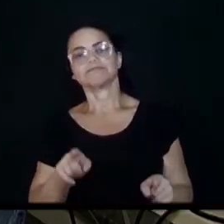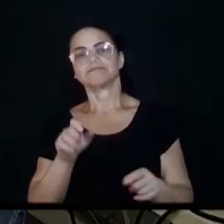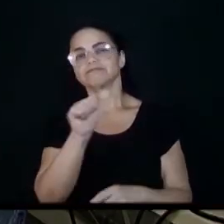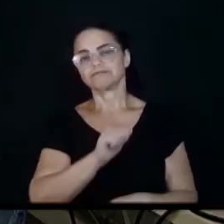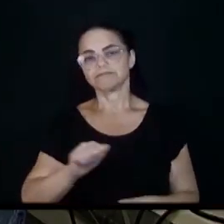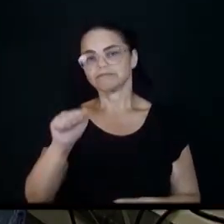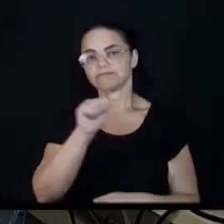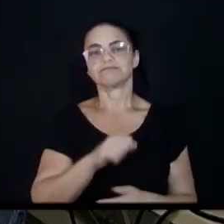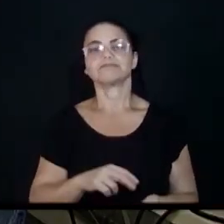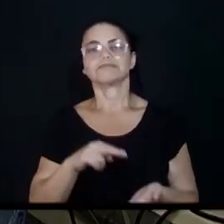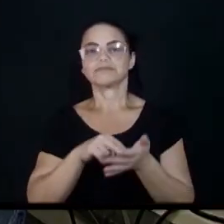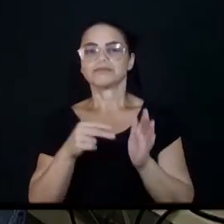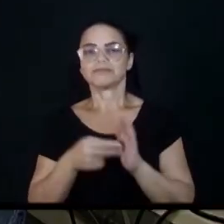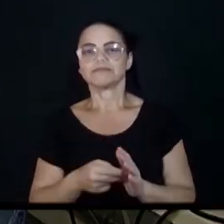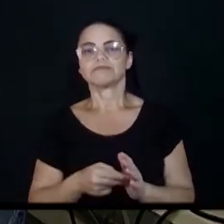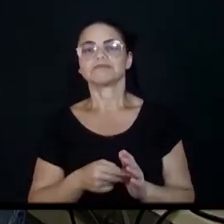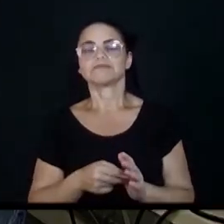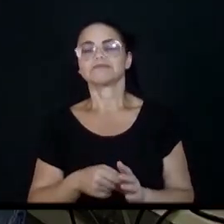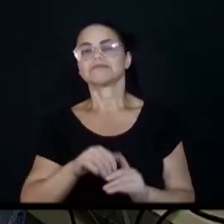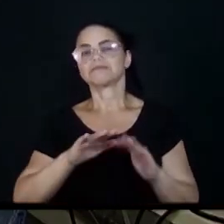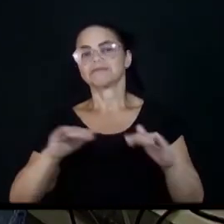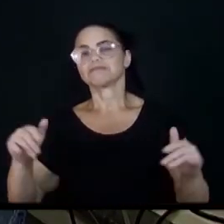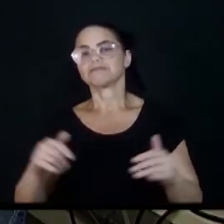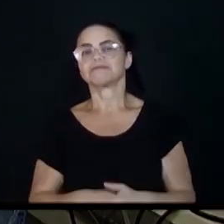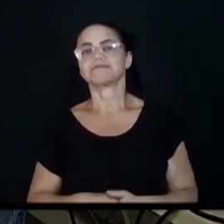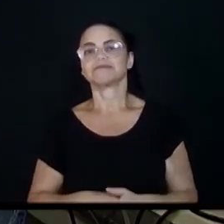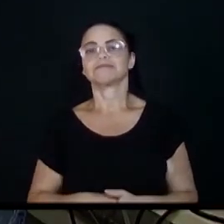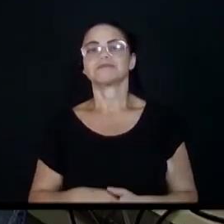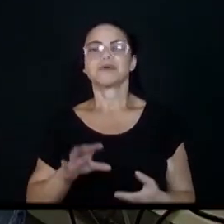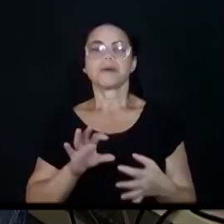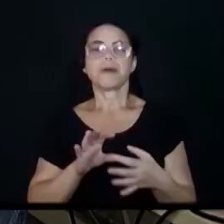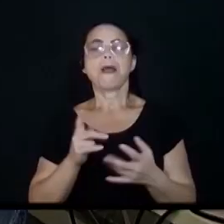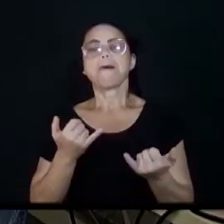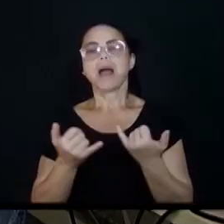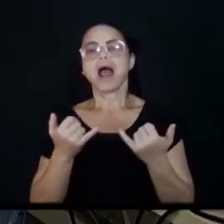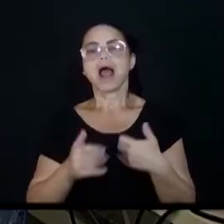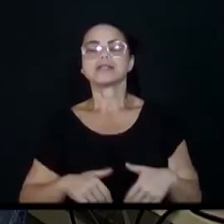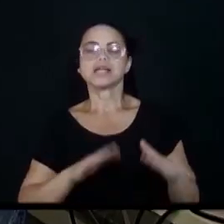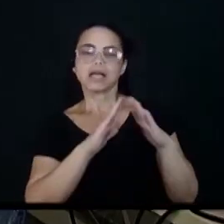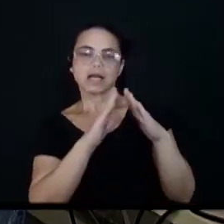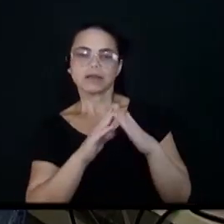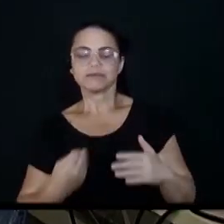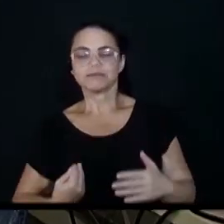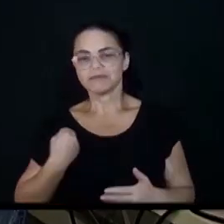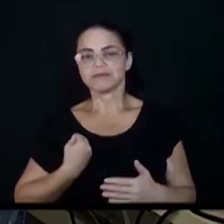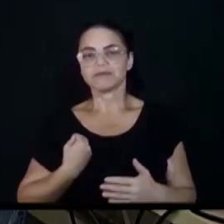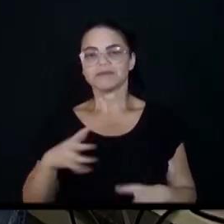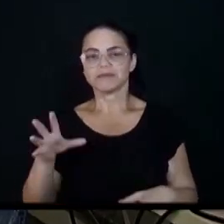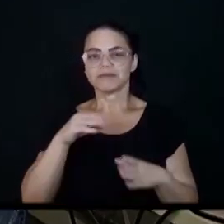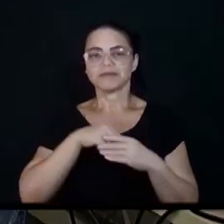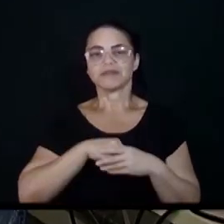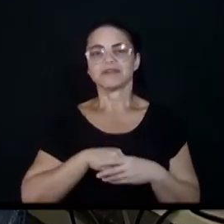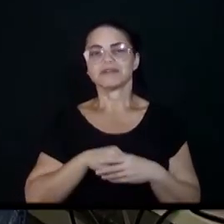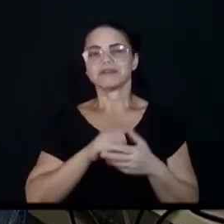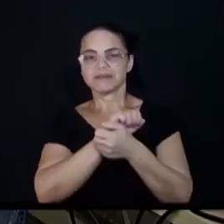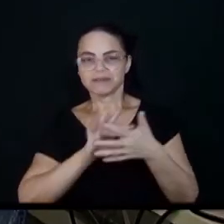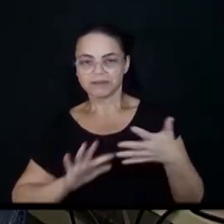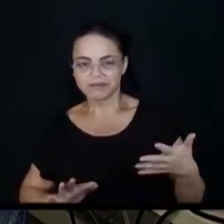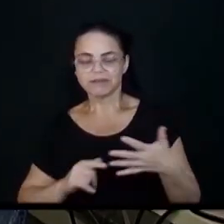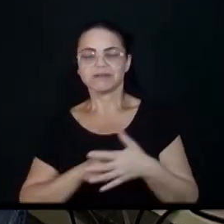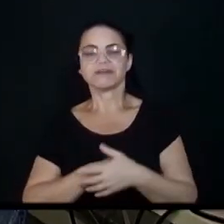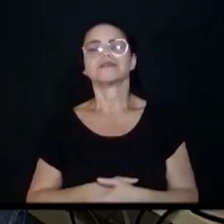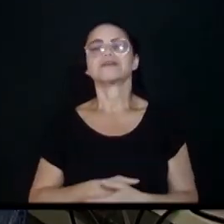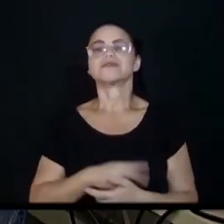Eles reconhecem que é uma extensão ali para a vida, né, que vão levar as atividades e os conselhos e